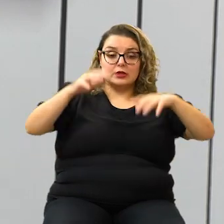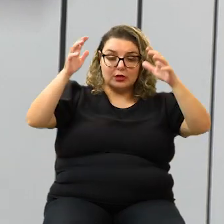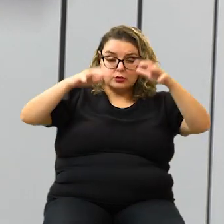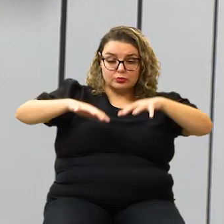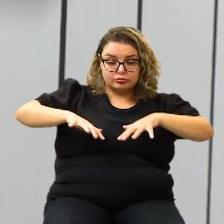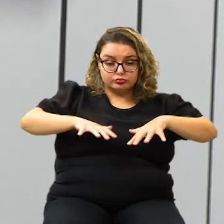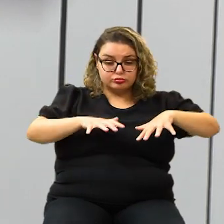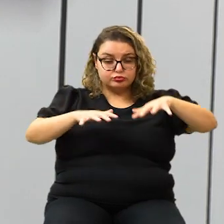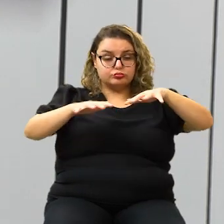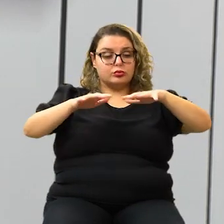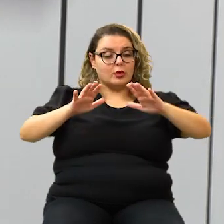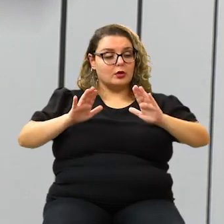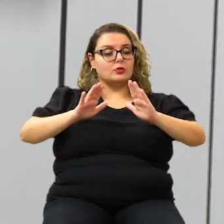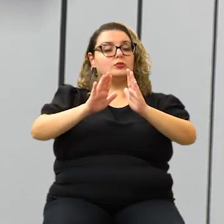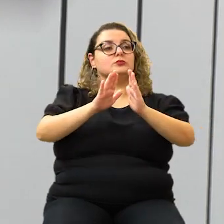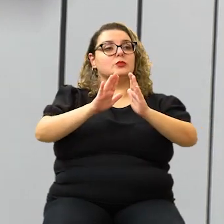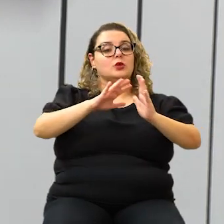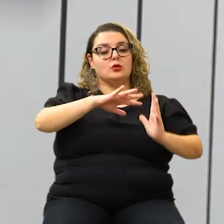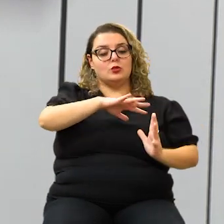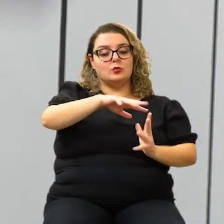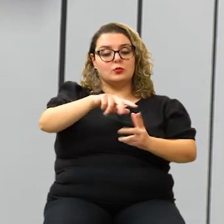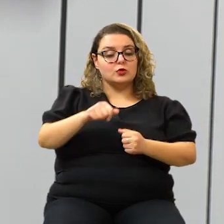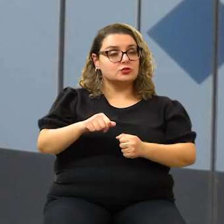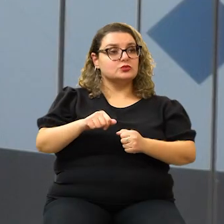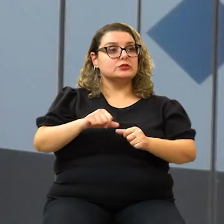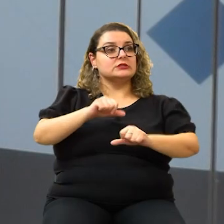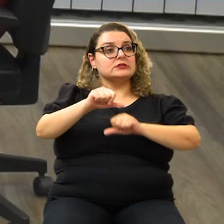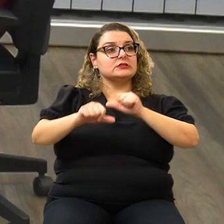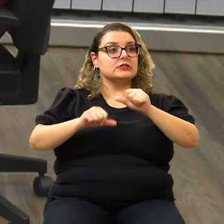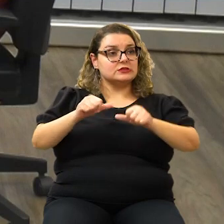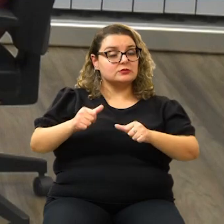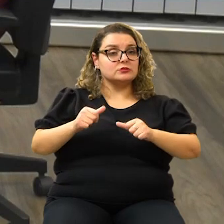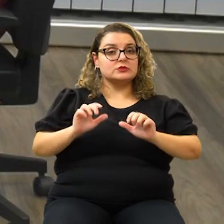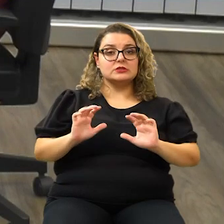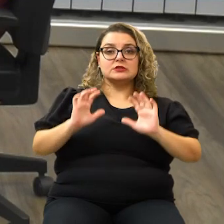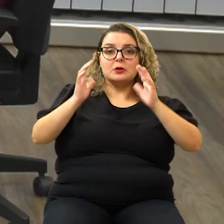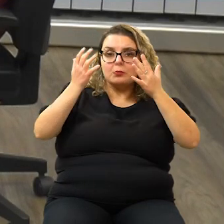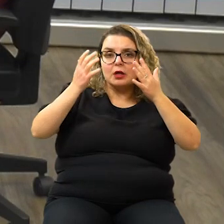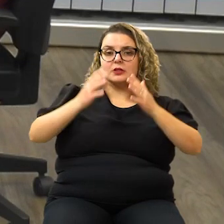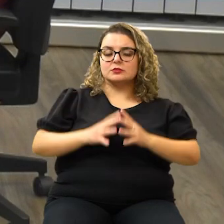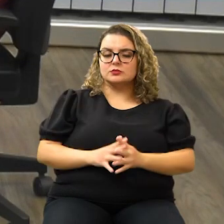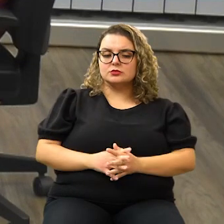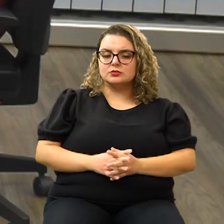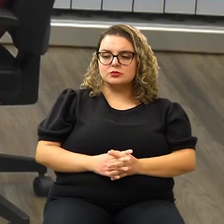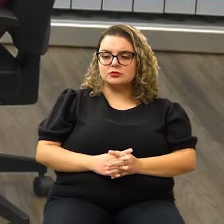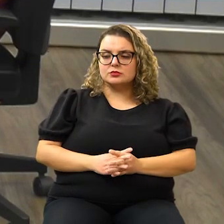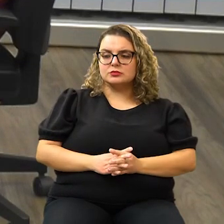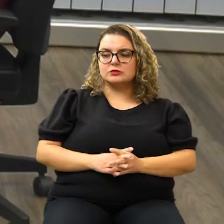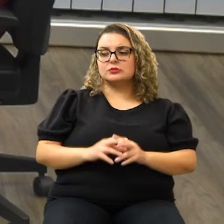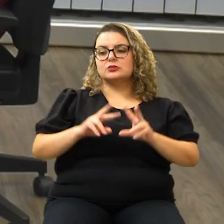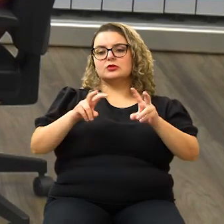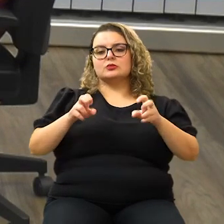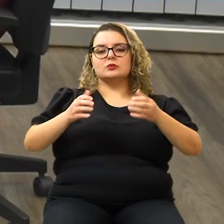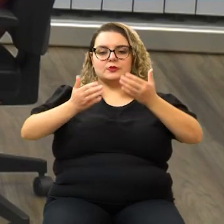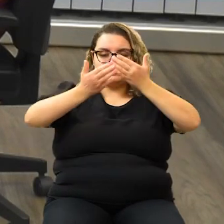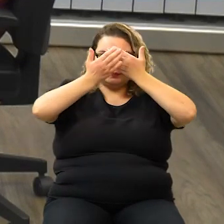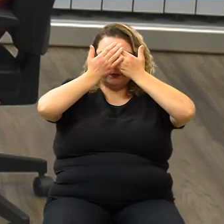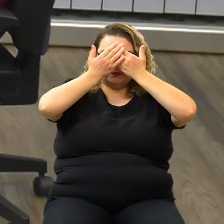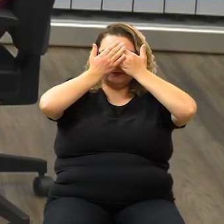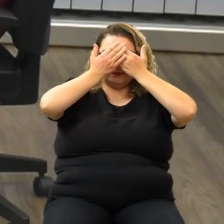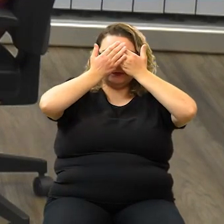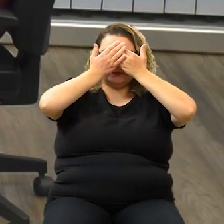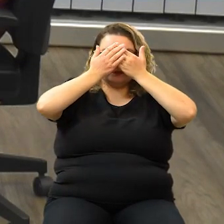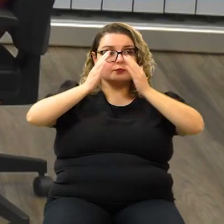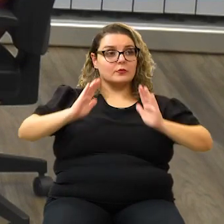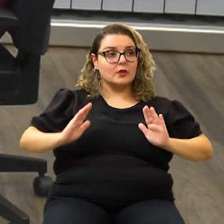enchentes, né? Sobre o enfrentamento mundial das mudanças climáticas e o tal do negacionismo. Vamos